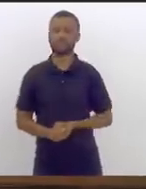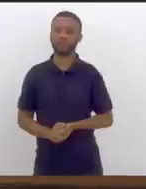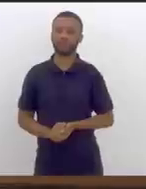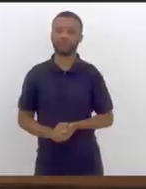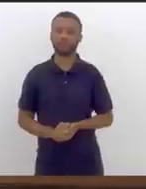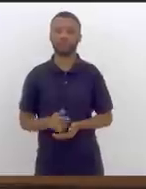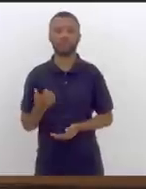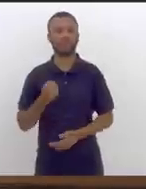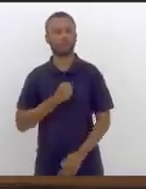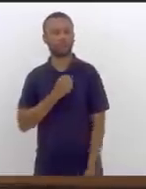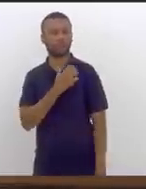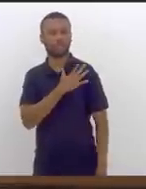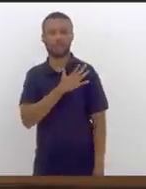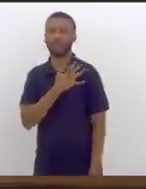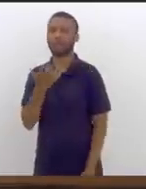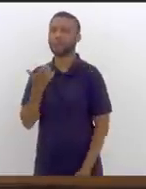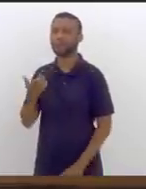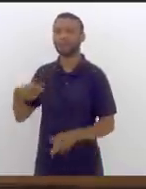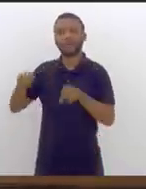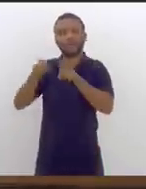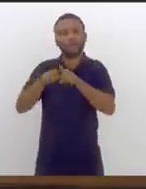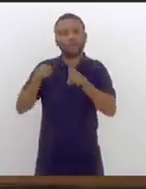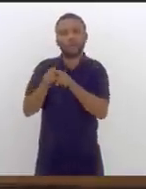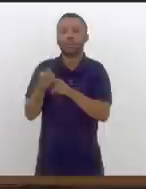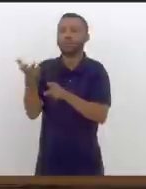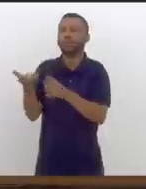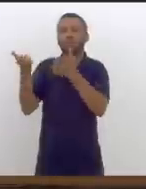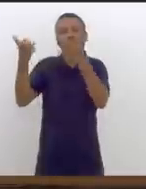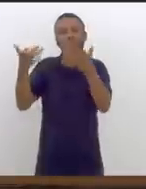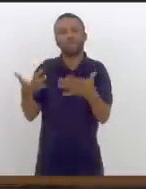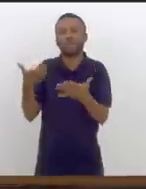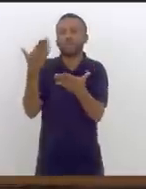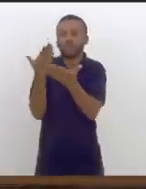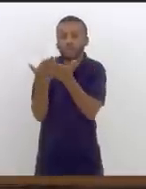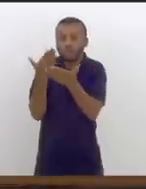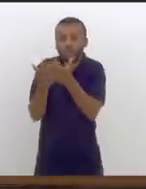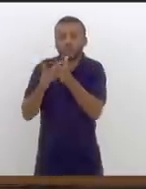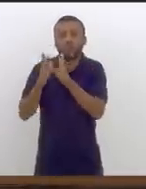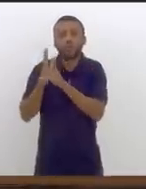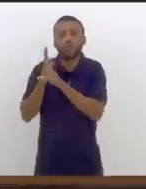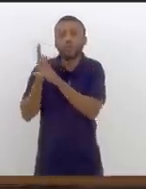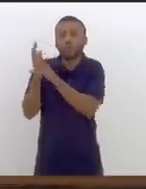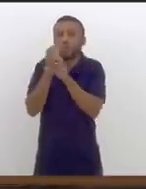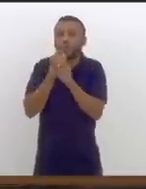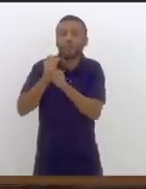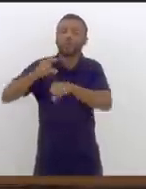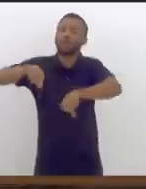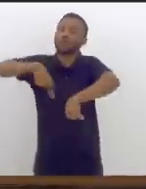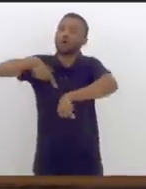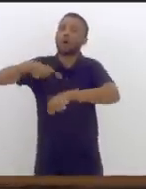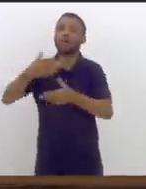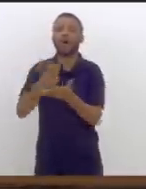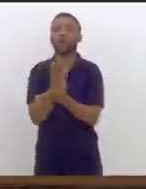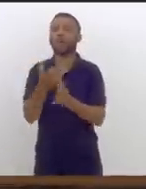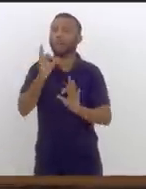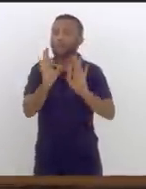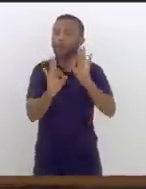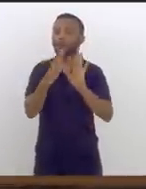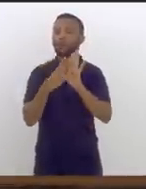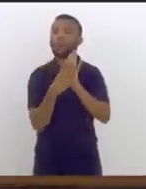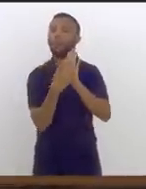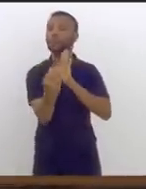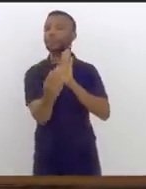Coronel levasse também com relação está sendo feito um estudo de Banco de Horas sobre o projeto algum projeto piloto